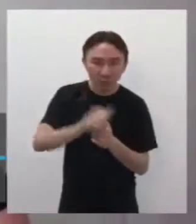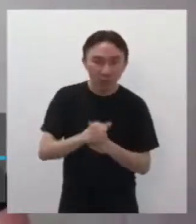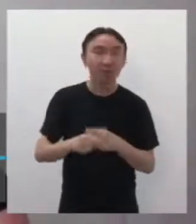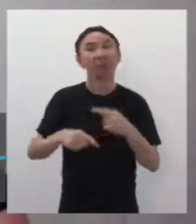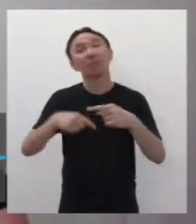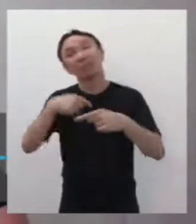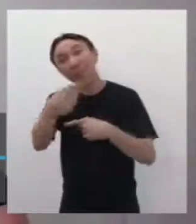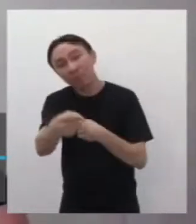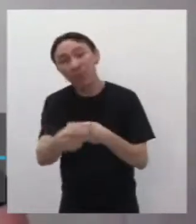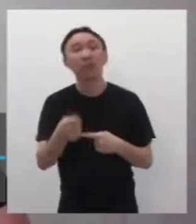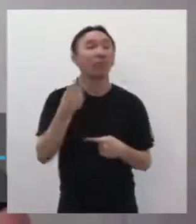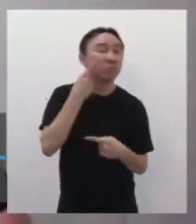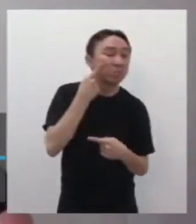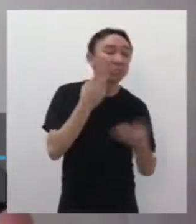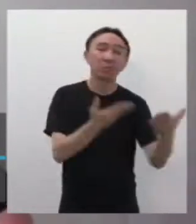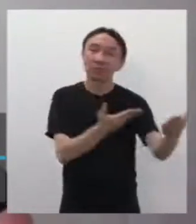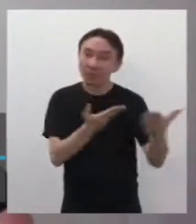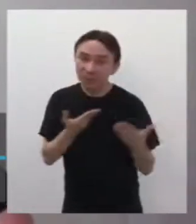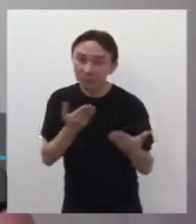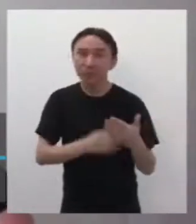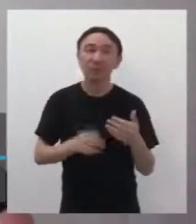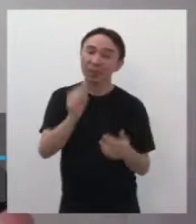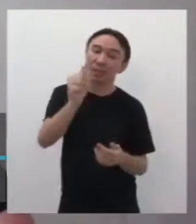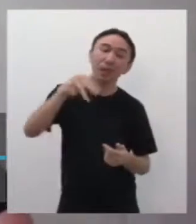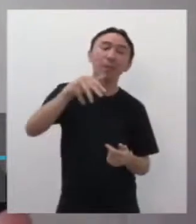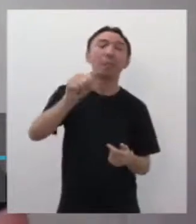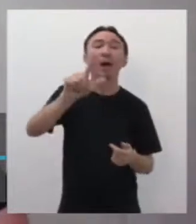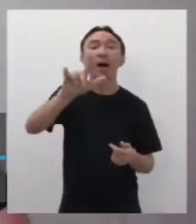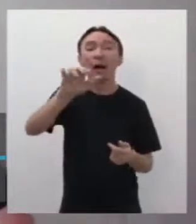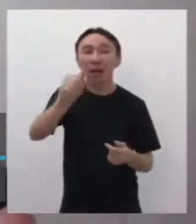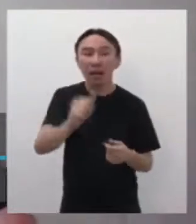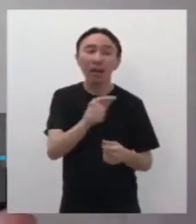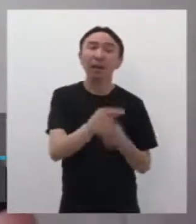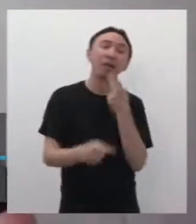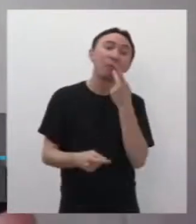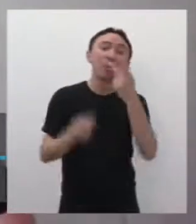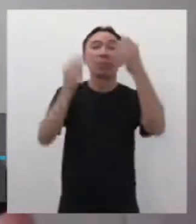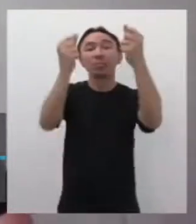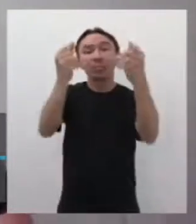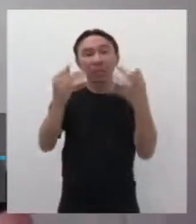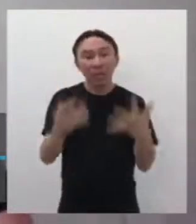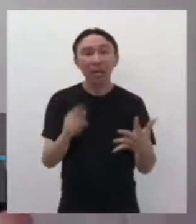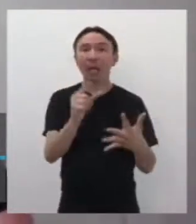possibilidades pedagógicas que vêm